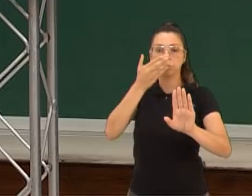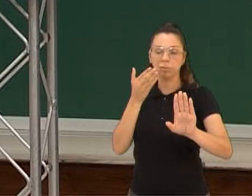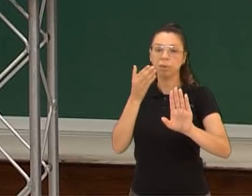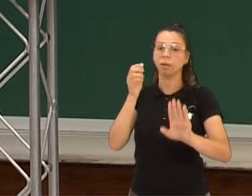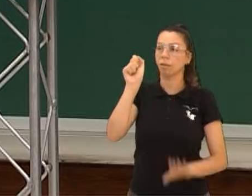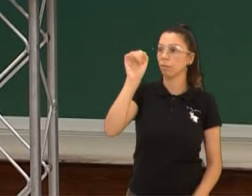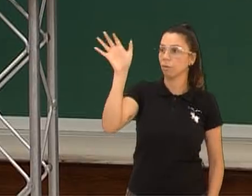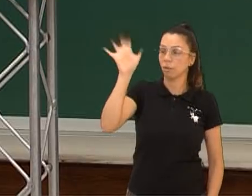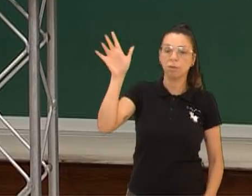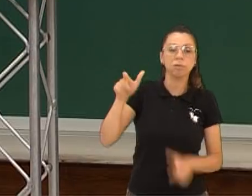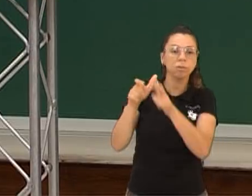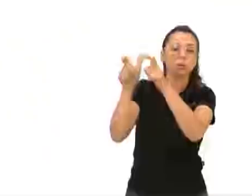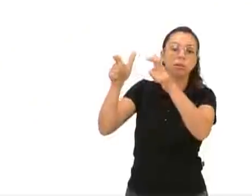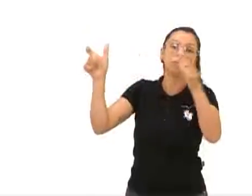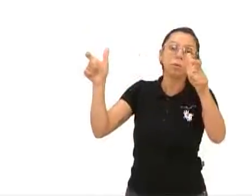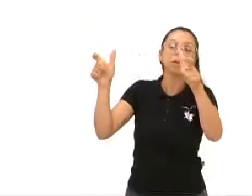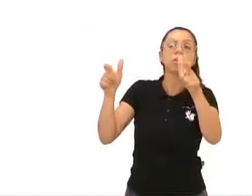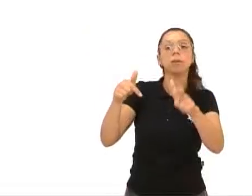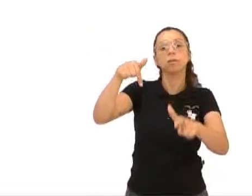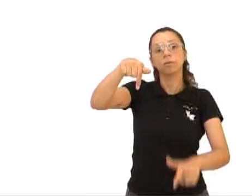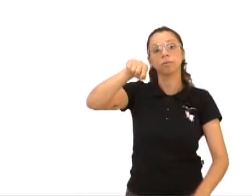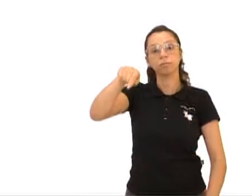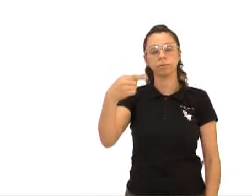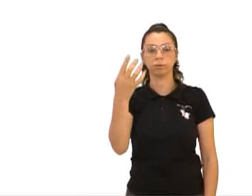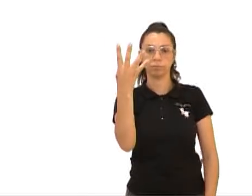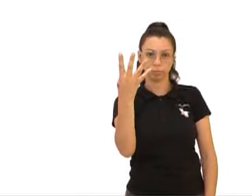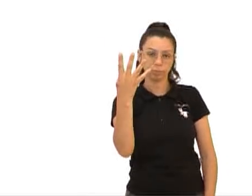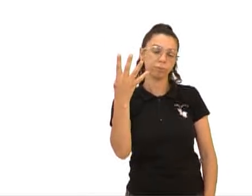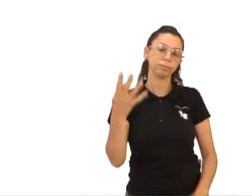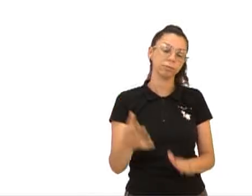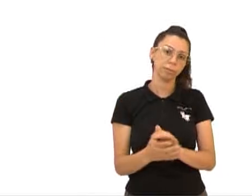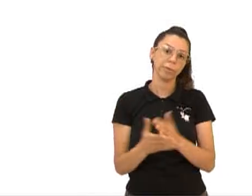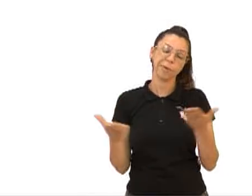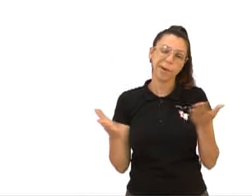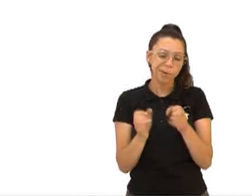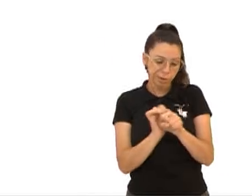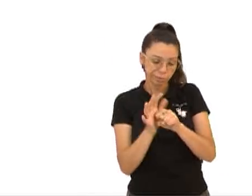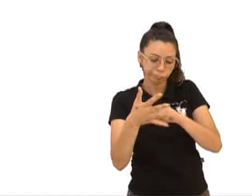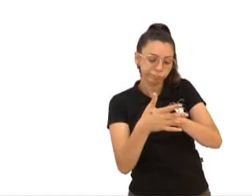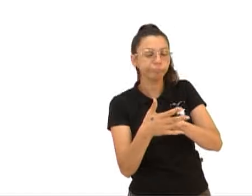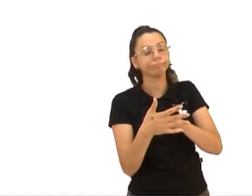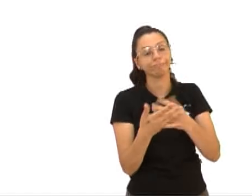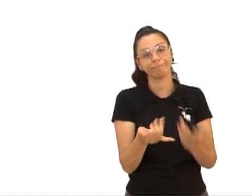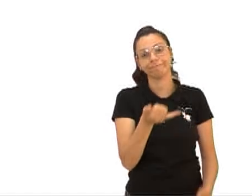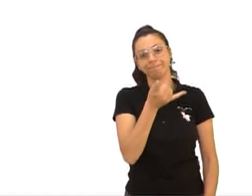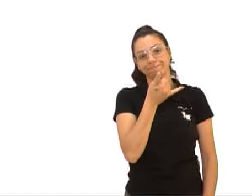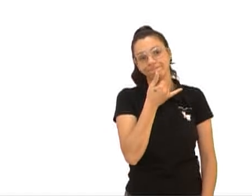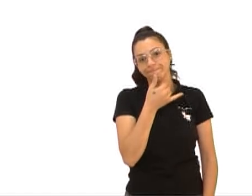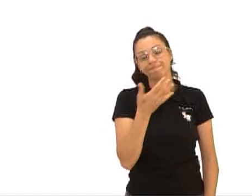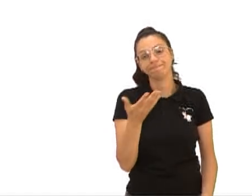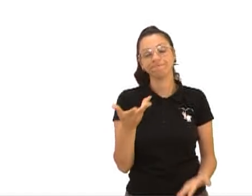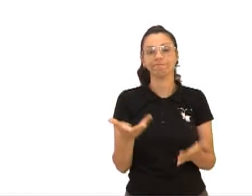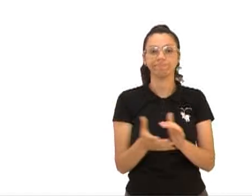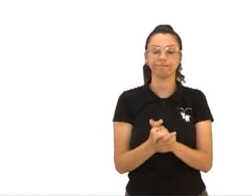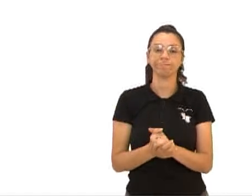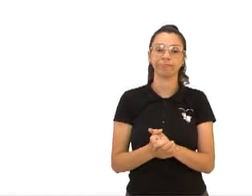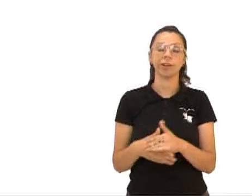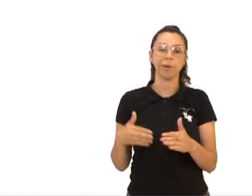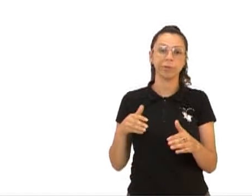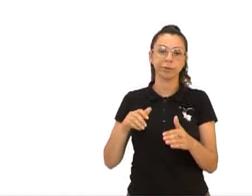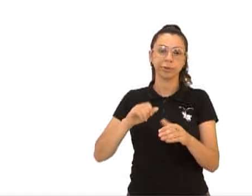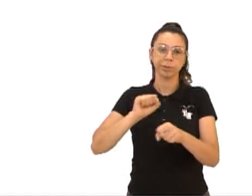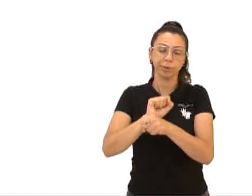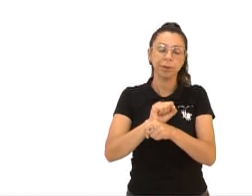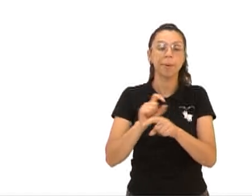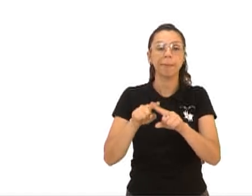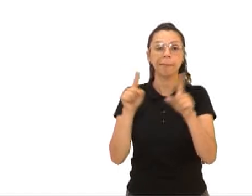que foi 7,4%. E as projeções, agora, lógico, com a pandemia, infelizmente isso está temporariamente interrompido, né, mas